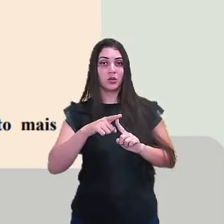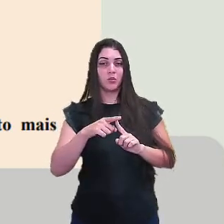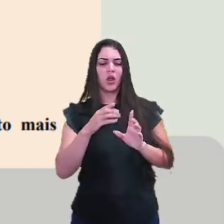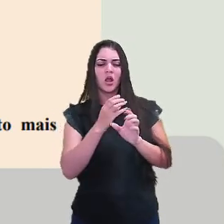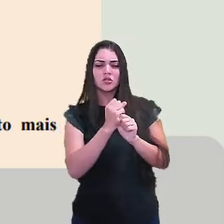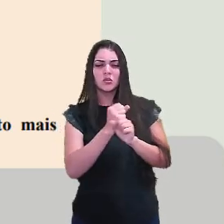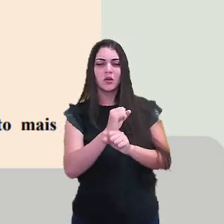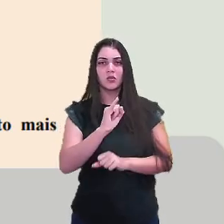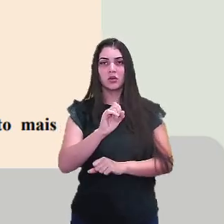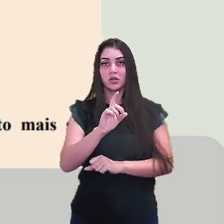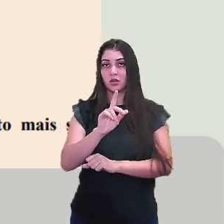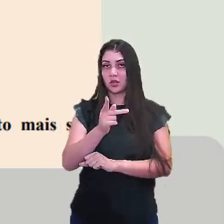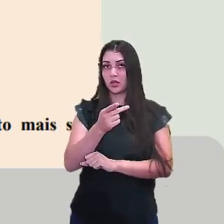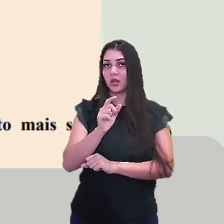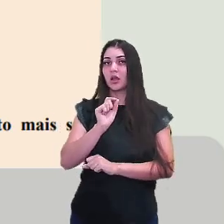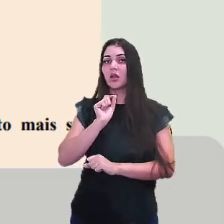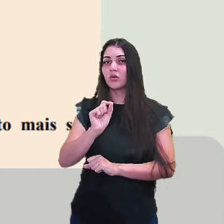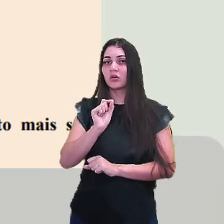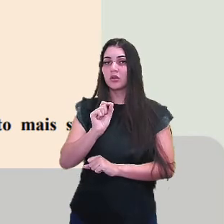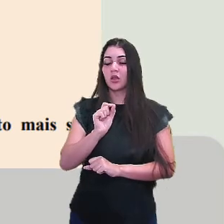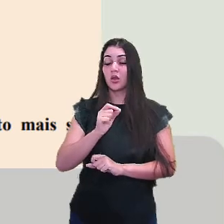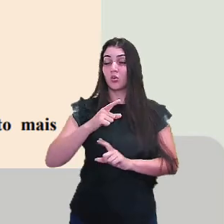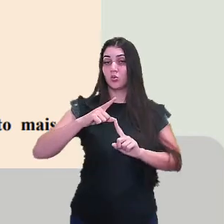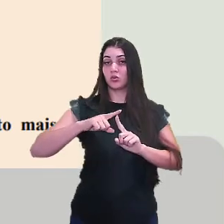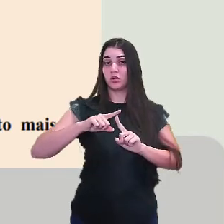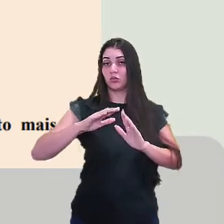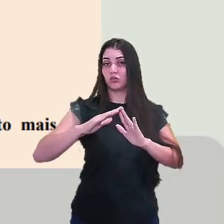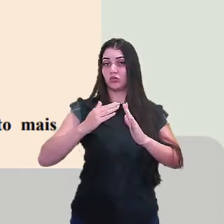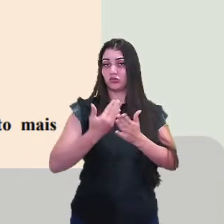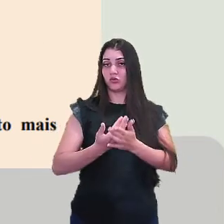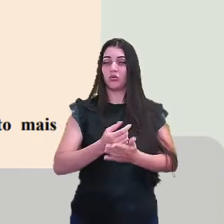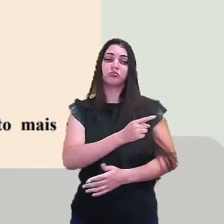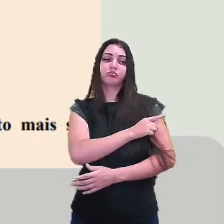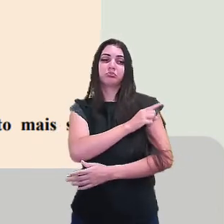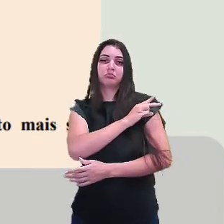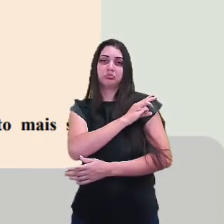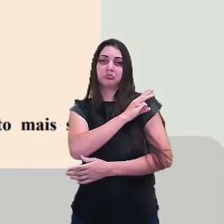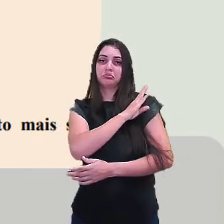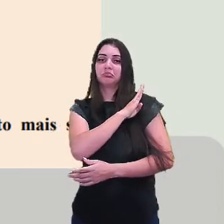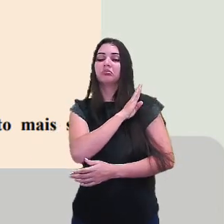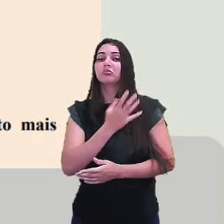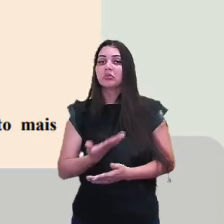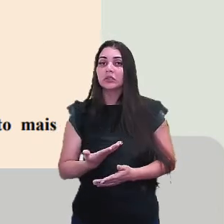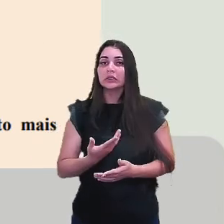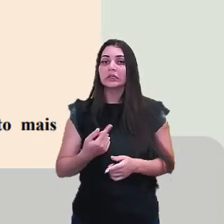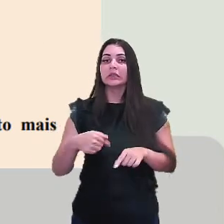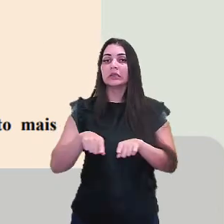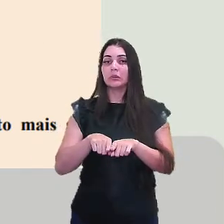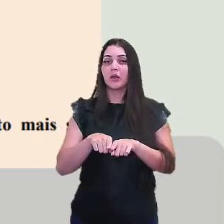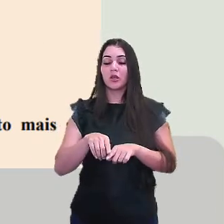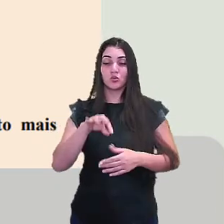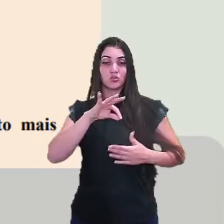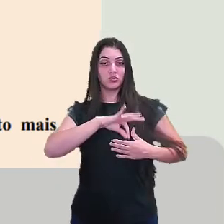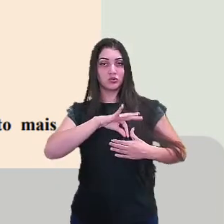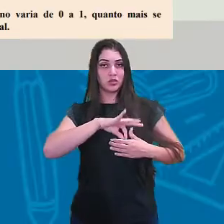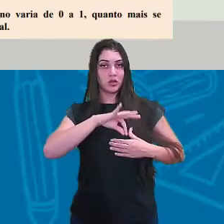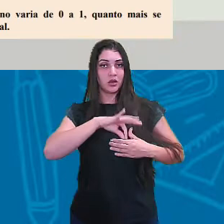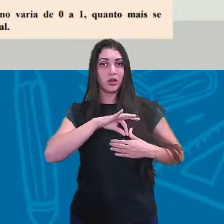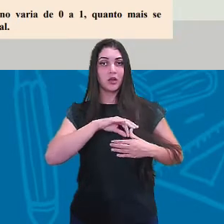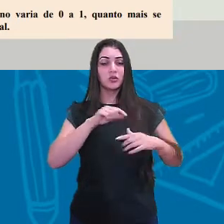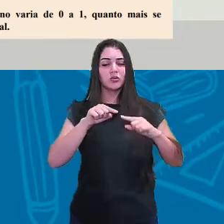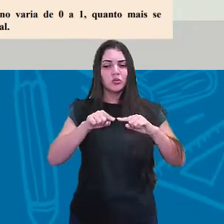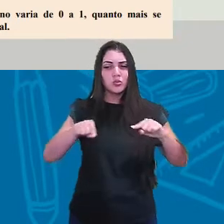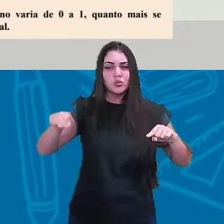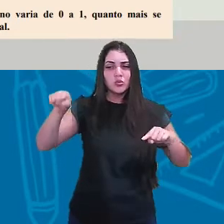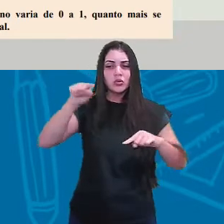são o grau de escolaridade das pessoas, a renda e o nível de saúde. Uma coisa está